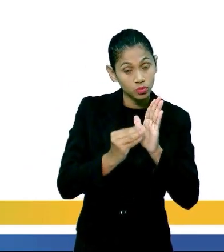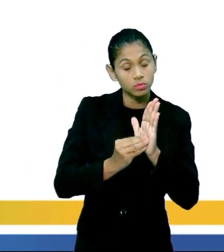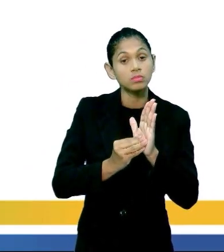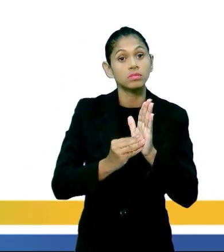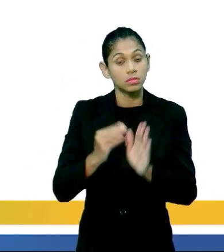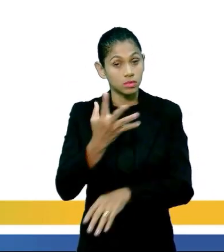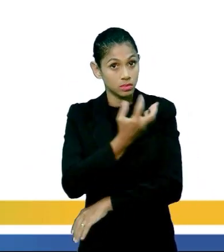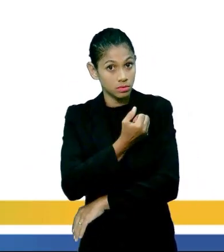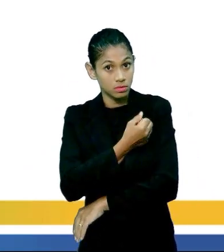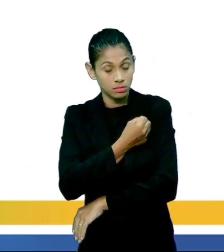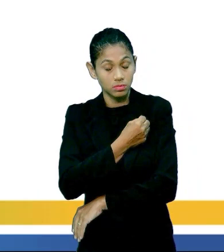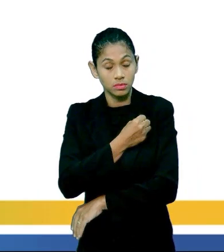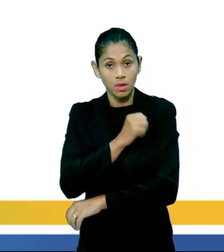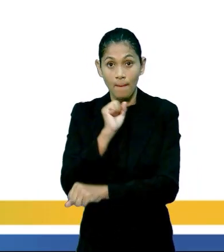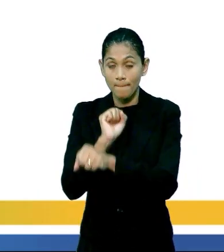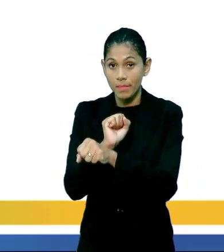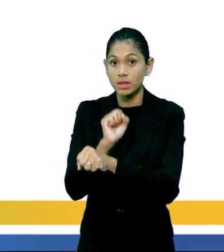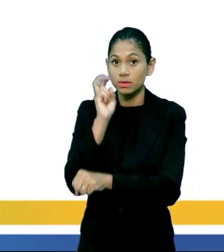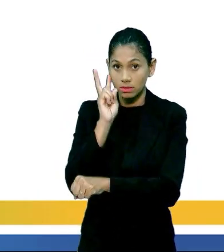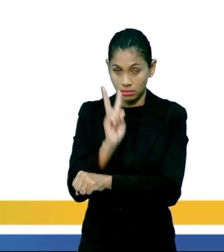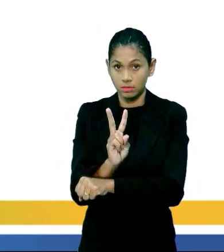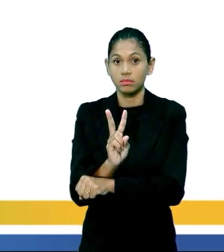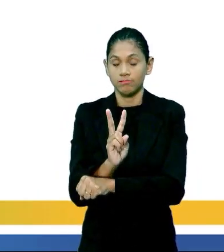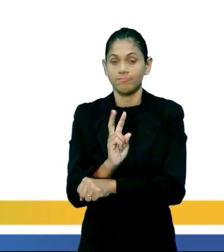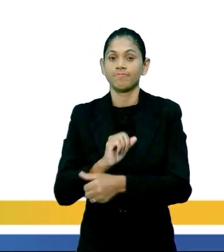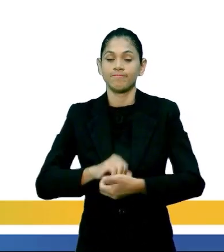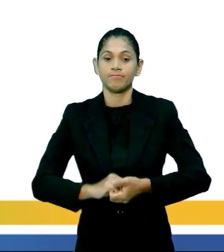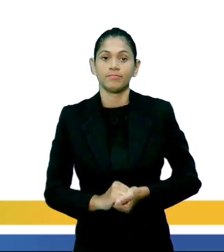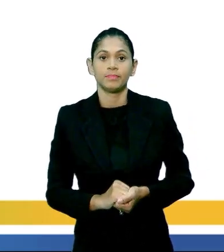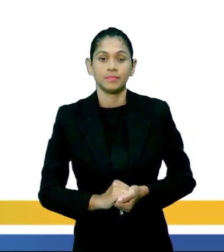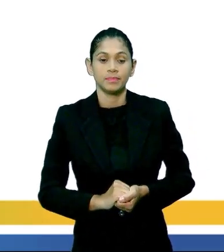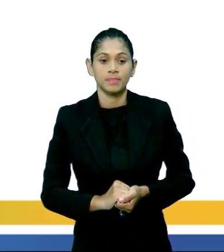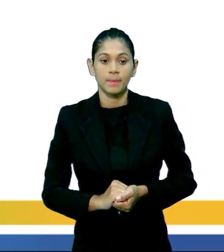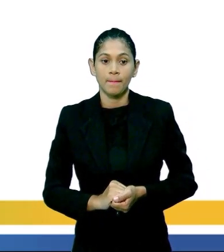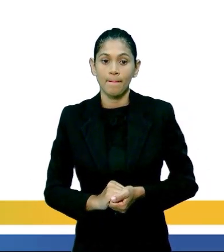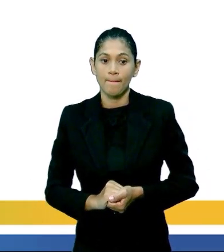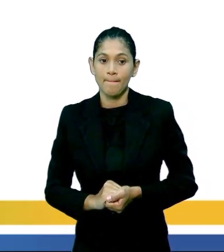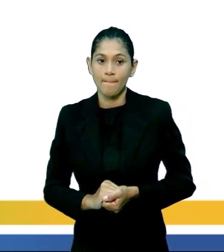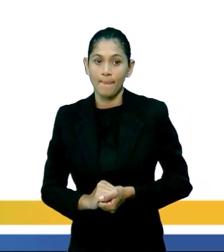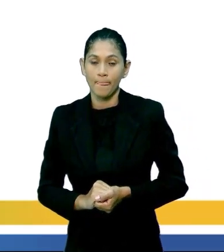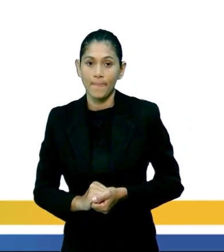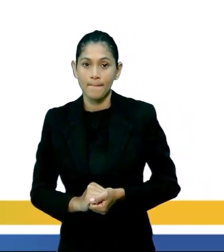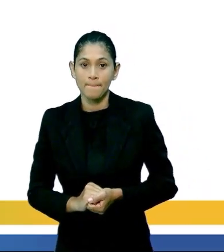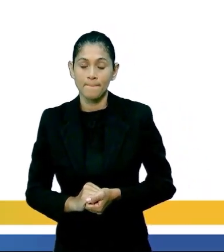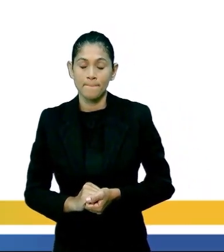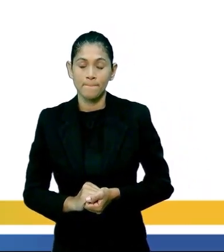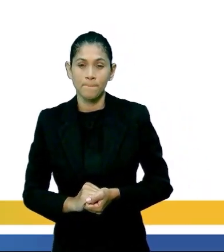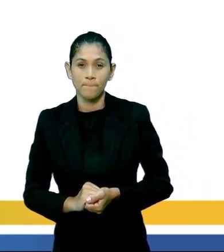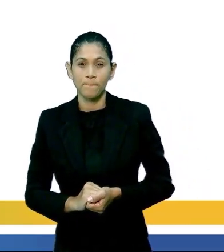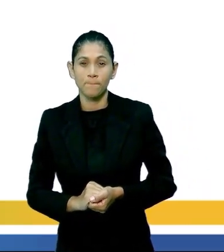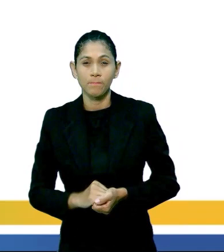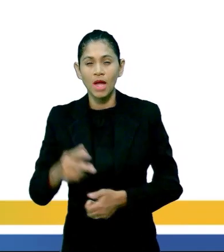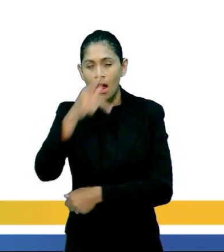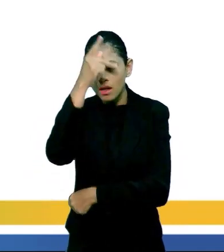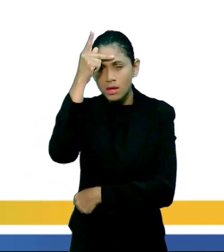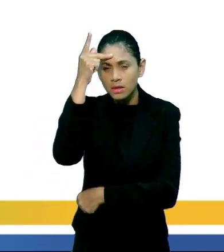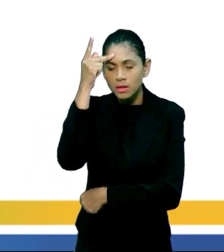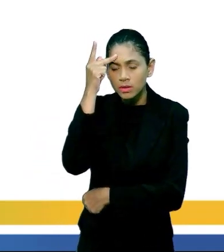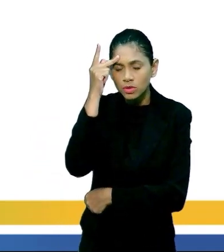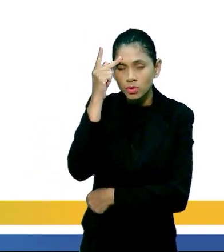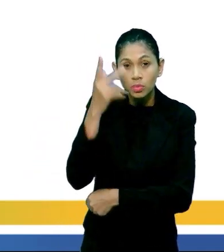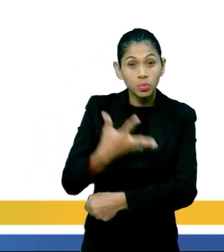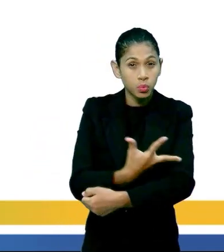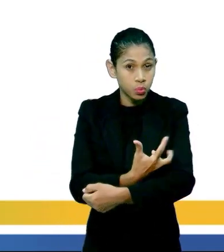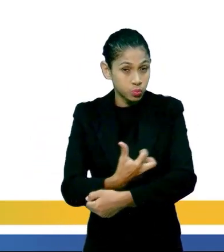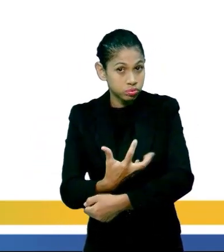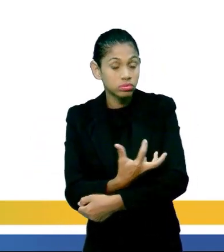que 250 mg. Vamos às alternativas. Um paciente fez um exame de glicose